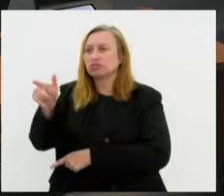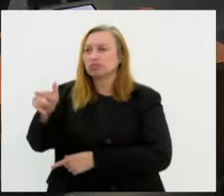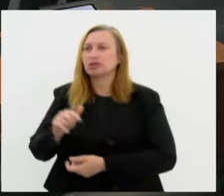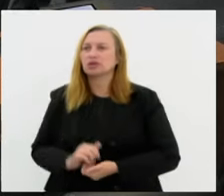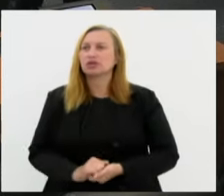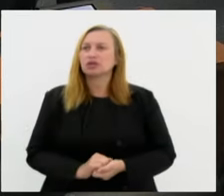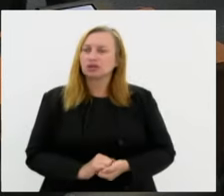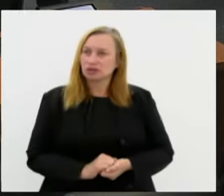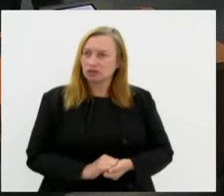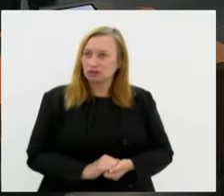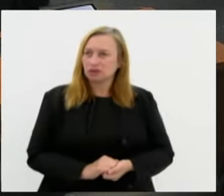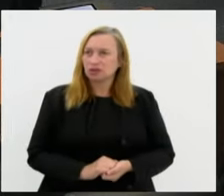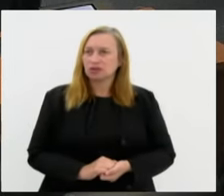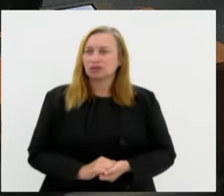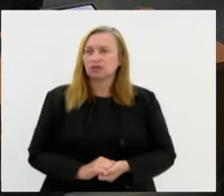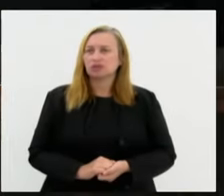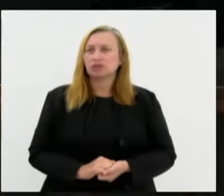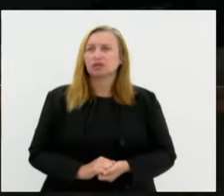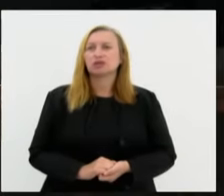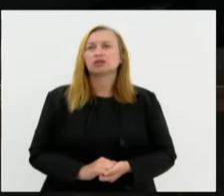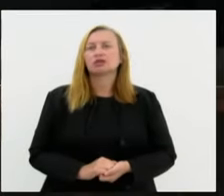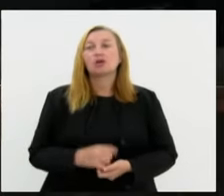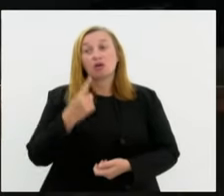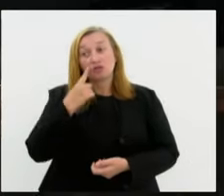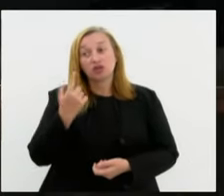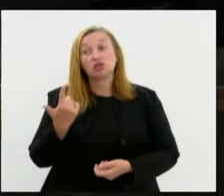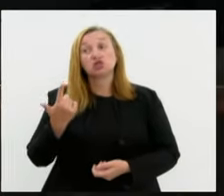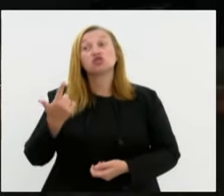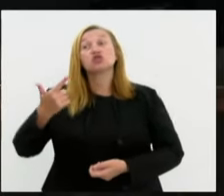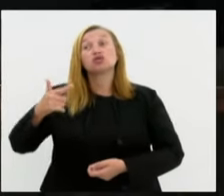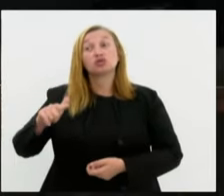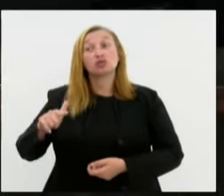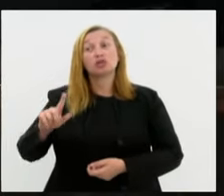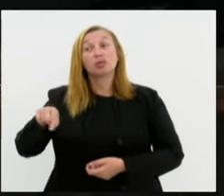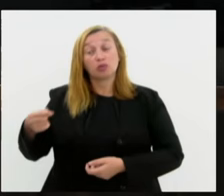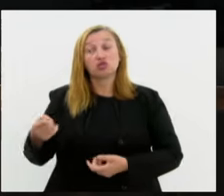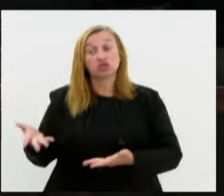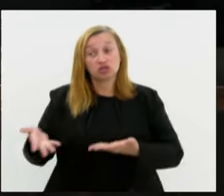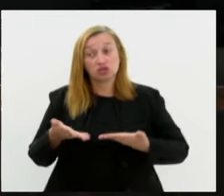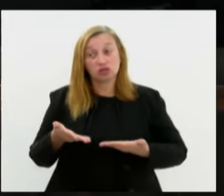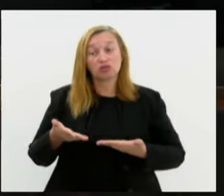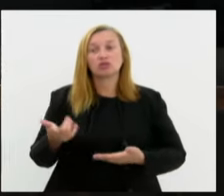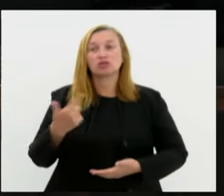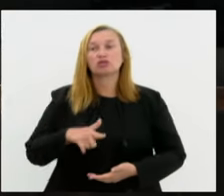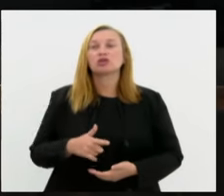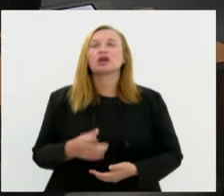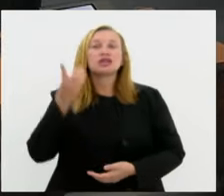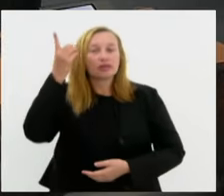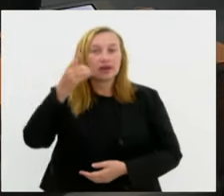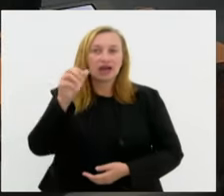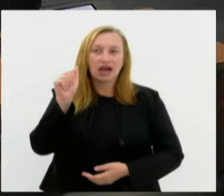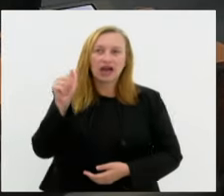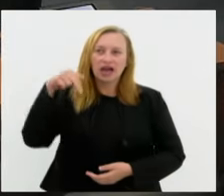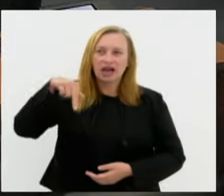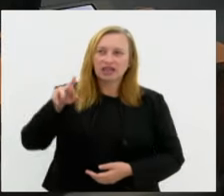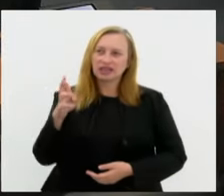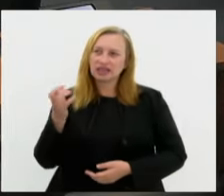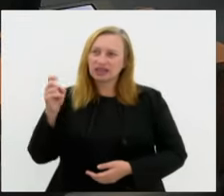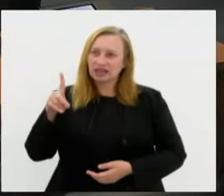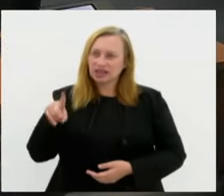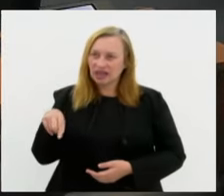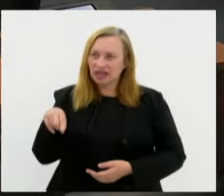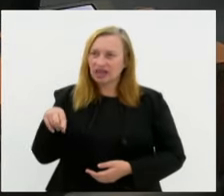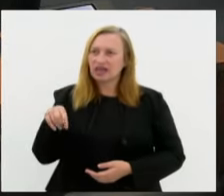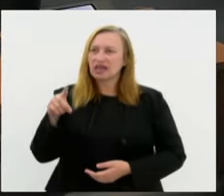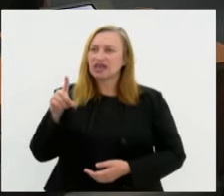Eu chamo. Vamos tentar ir na próxima chamada. Deputado Andrezinho Siciliano.